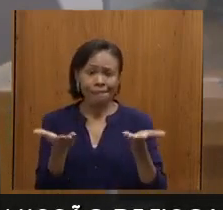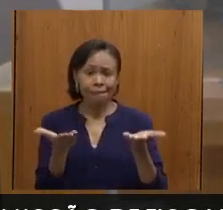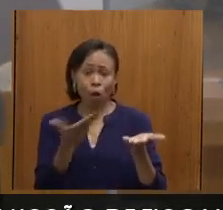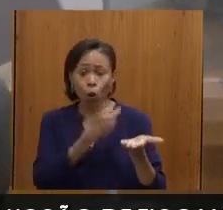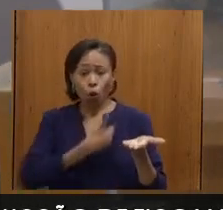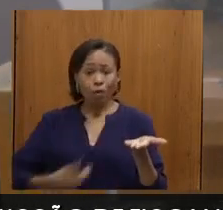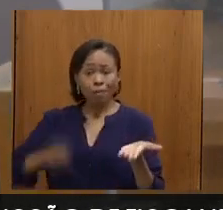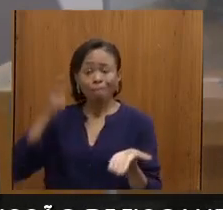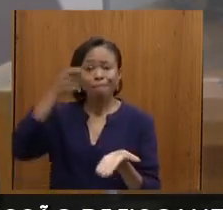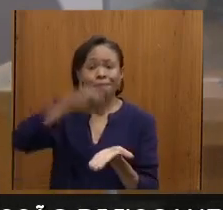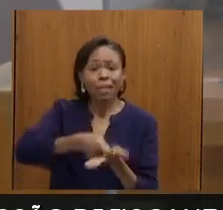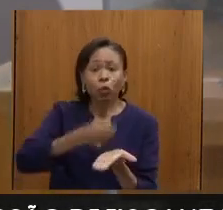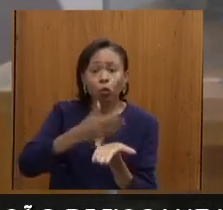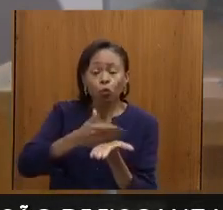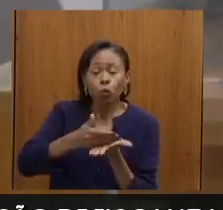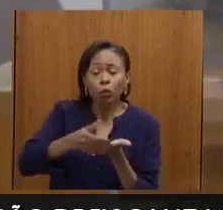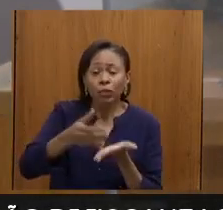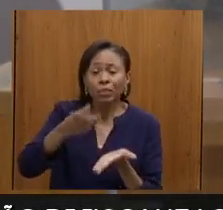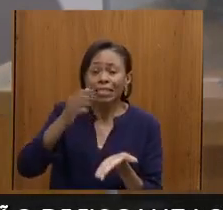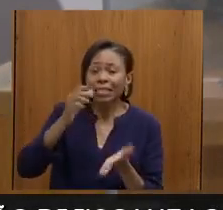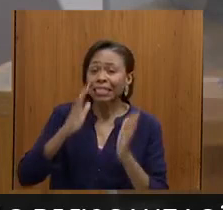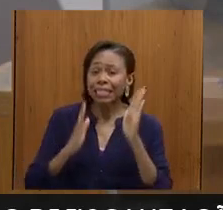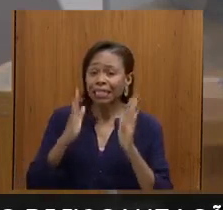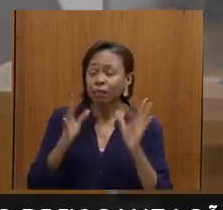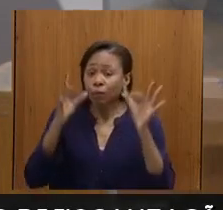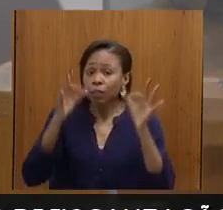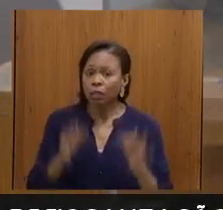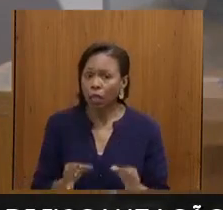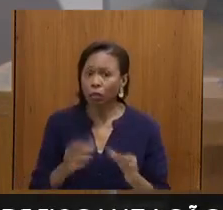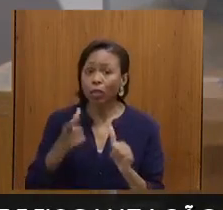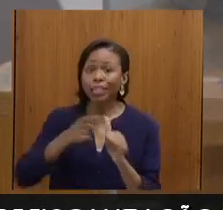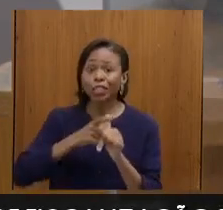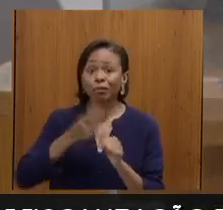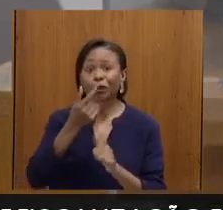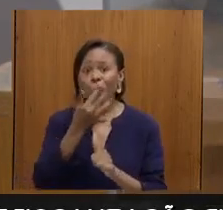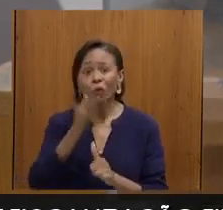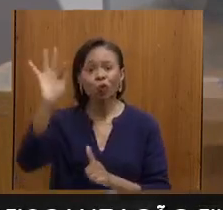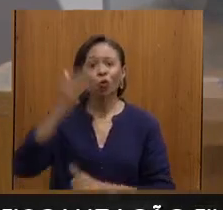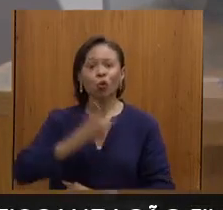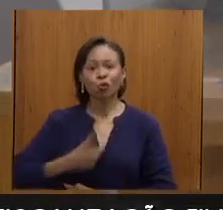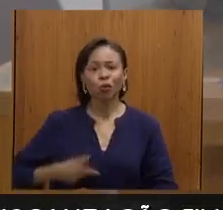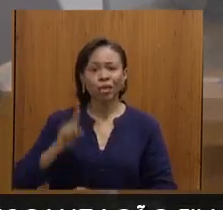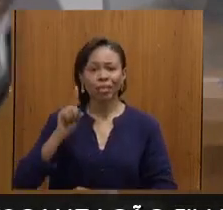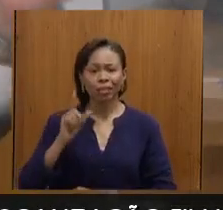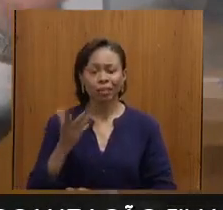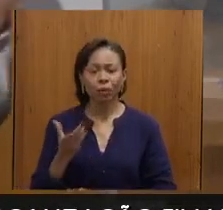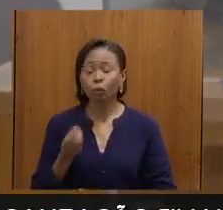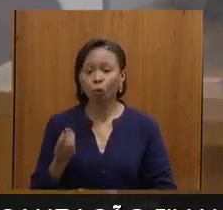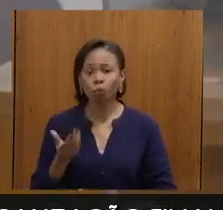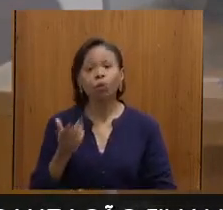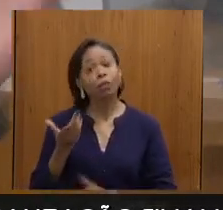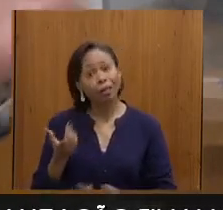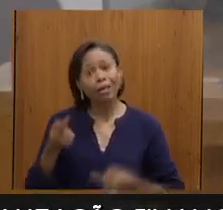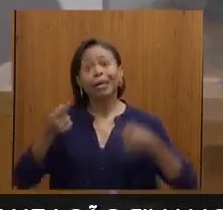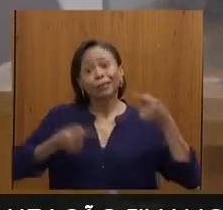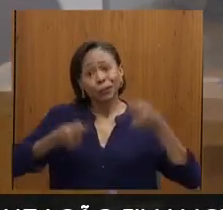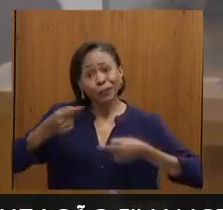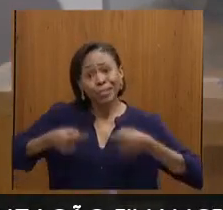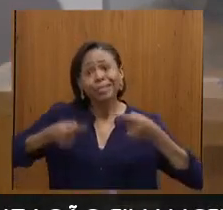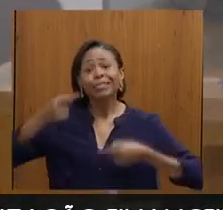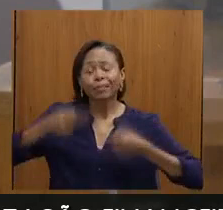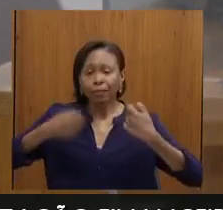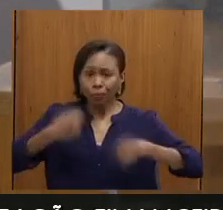tempo determinado, a sua dívida com a União? E é essa justamente a discussão que nós queremos ter, que nós precisamos de ter e que eu agradeço muito